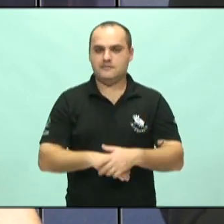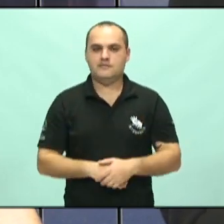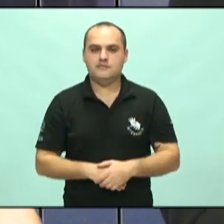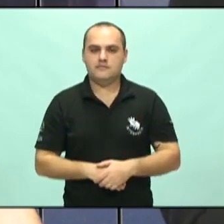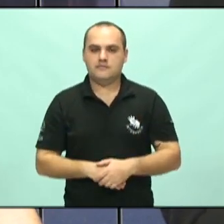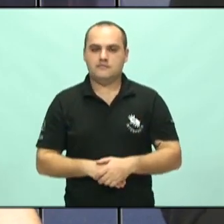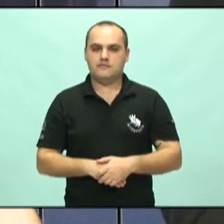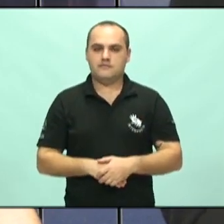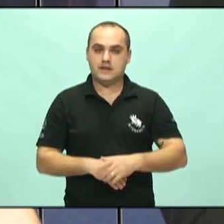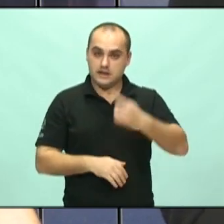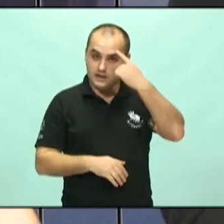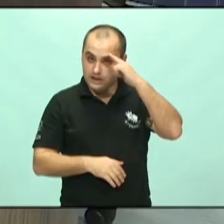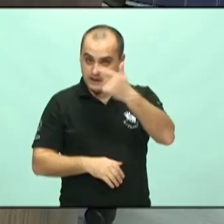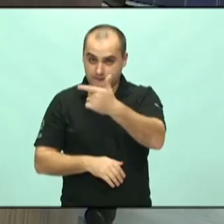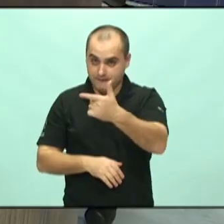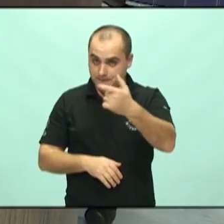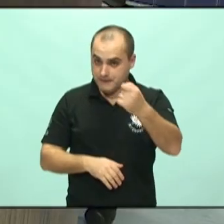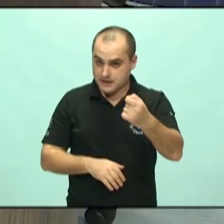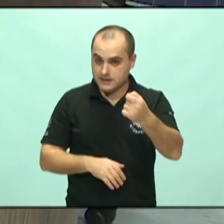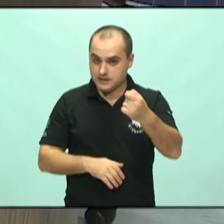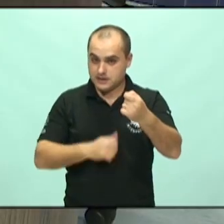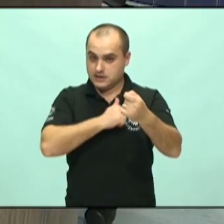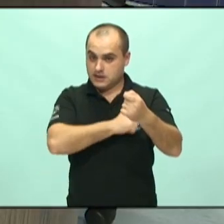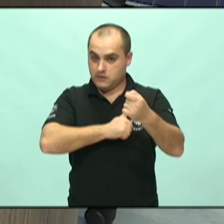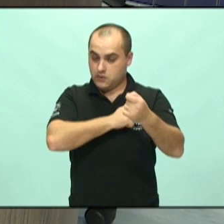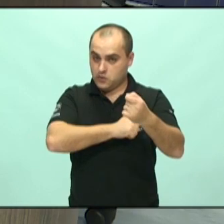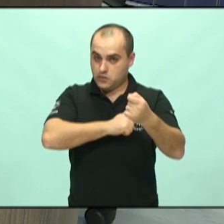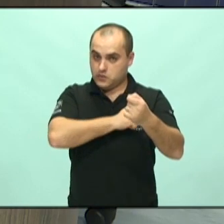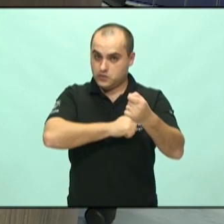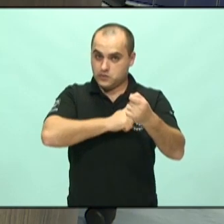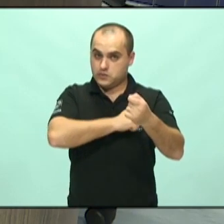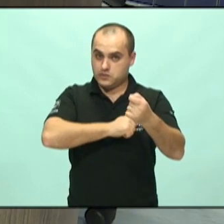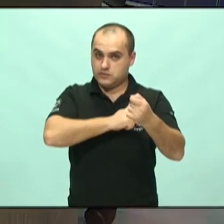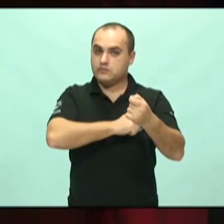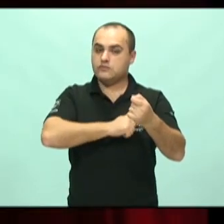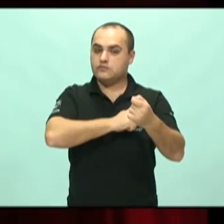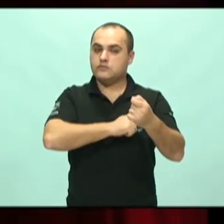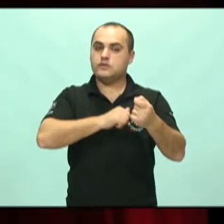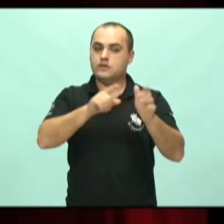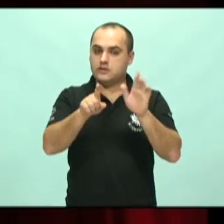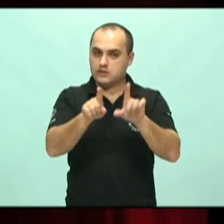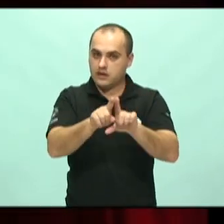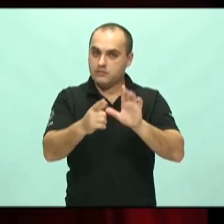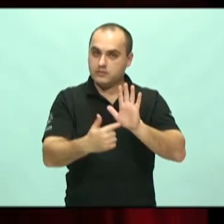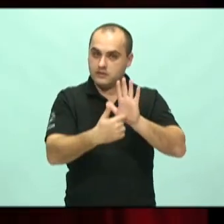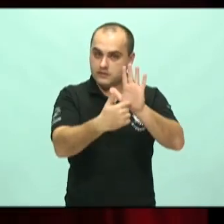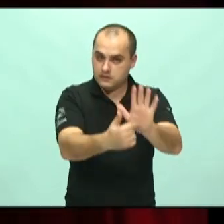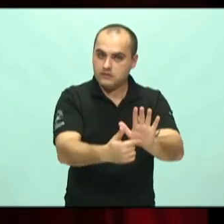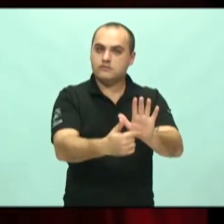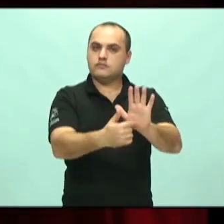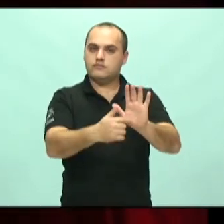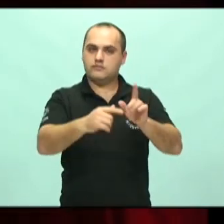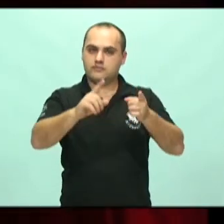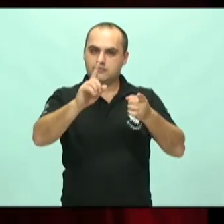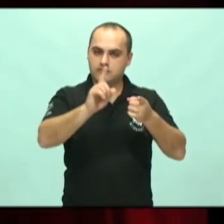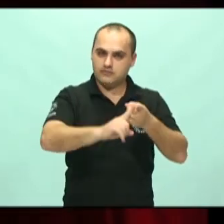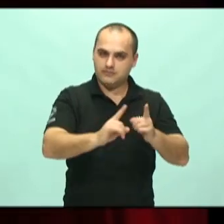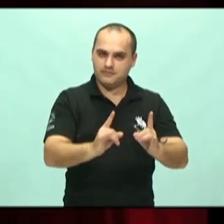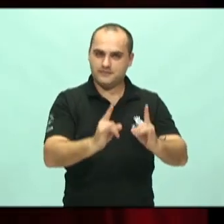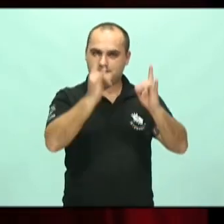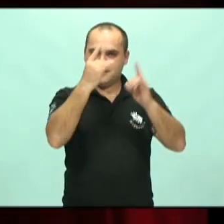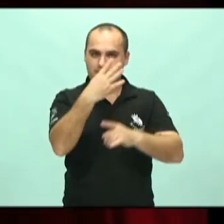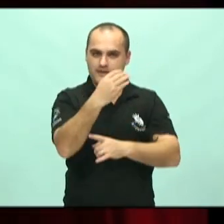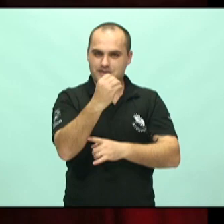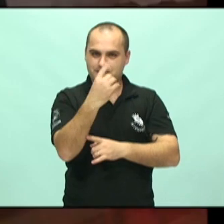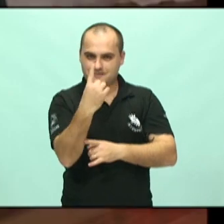Apartamento 401, que é uma terça-feira à noite, lá na Casa da Cultura. Às 19 horas. Sempre às 19 horas. Daí, em seguida, tem a roda de